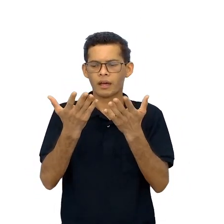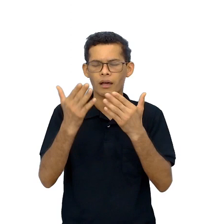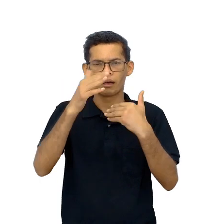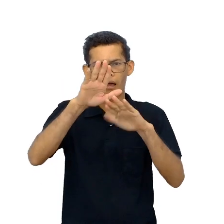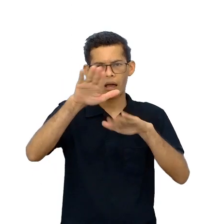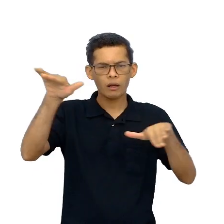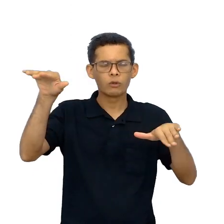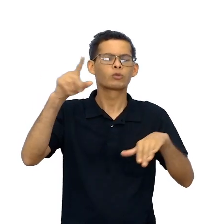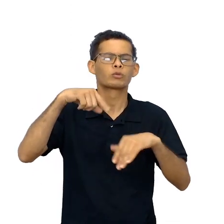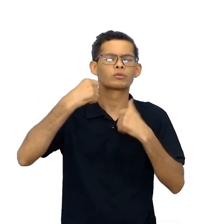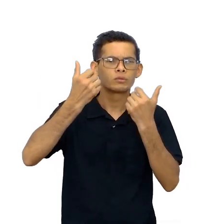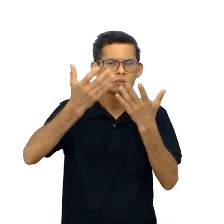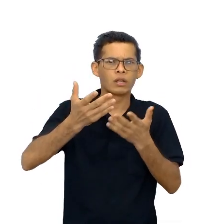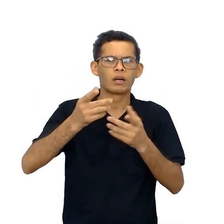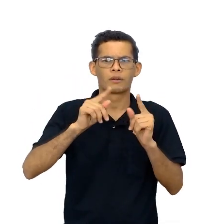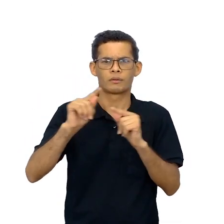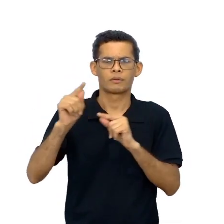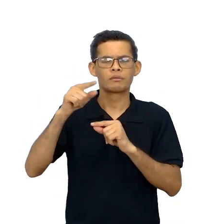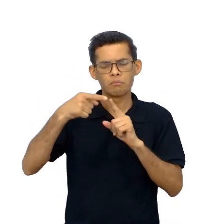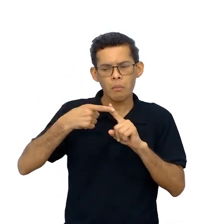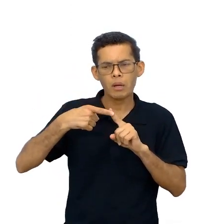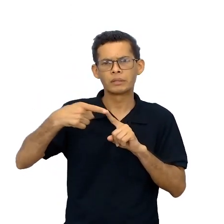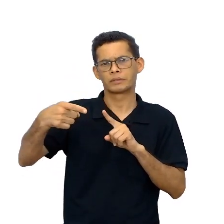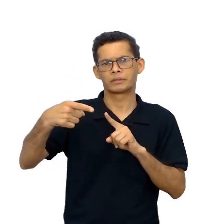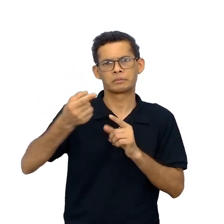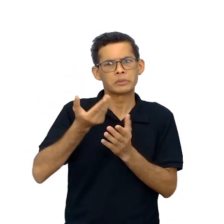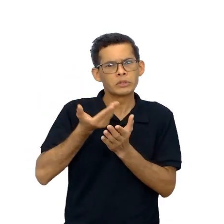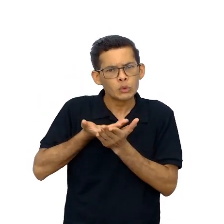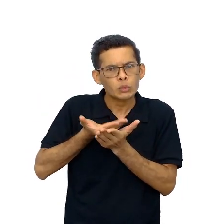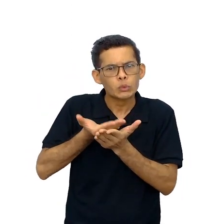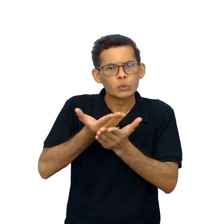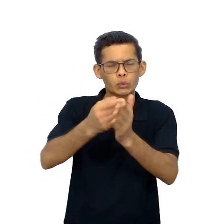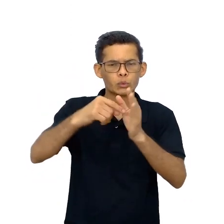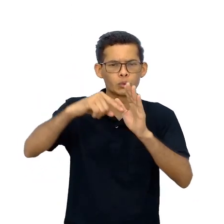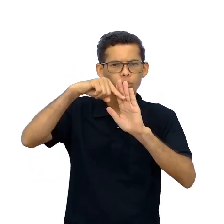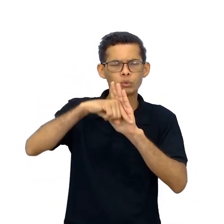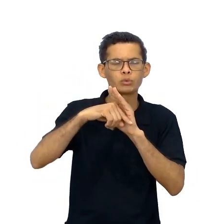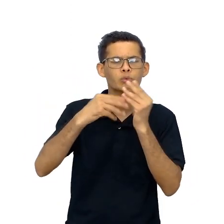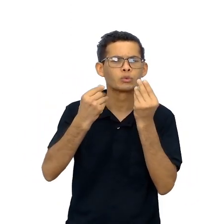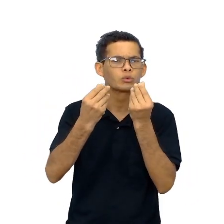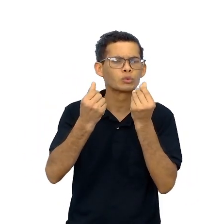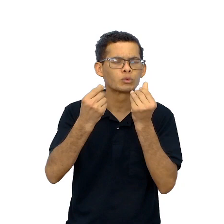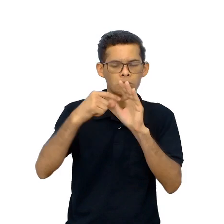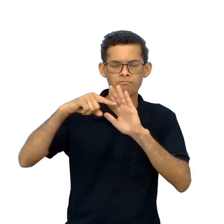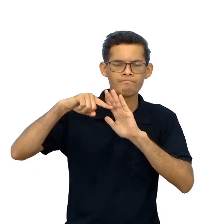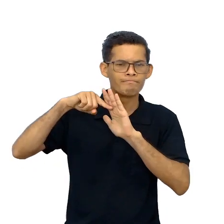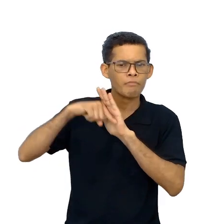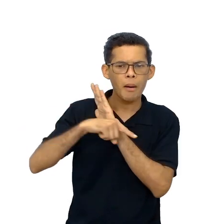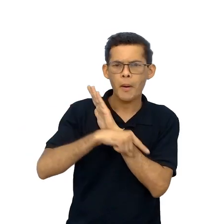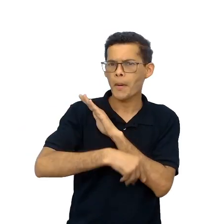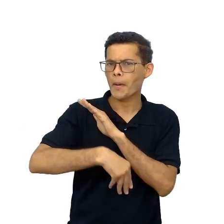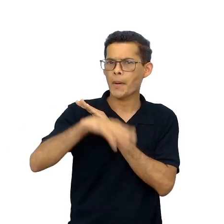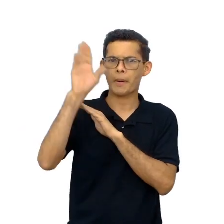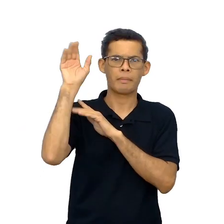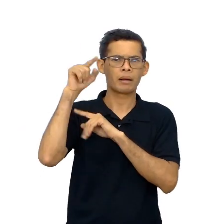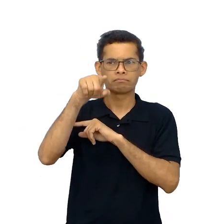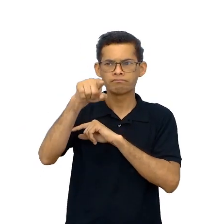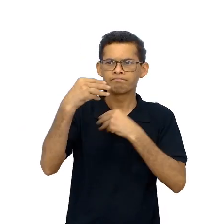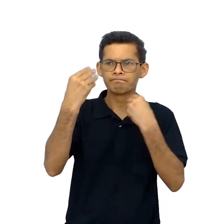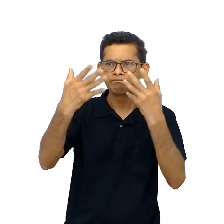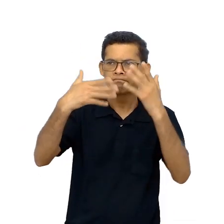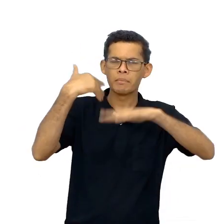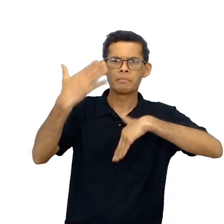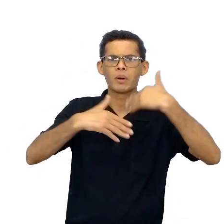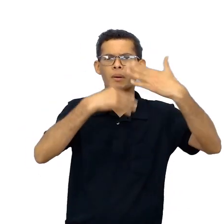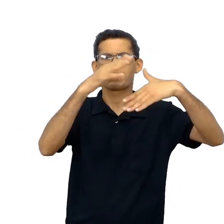né, uma semana de estudos, né, para que eles possam avançar